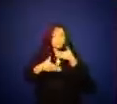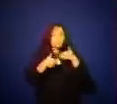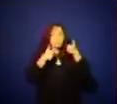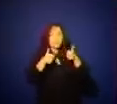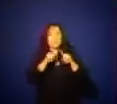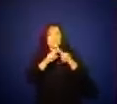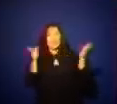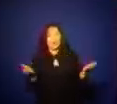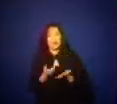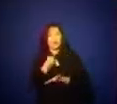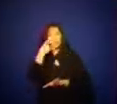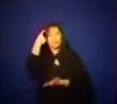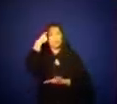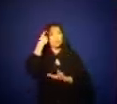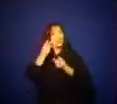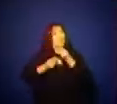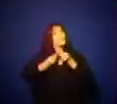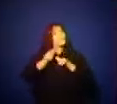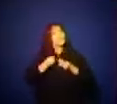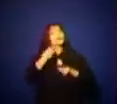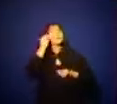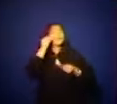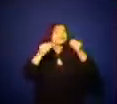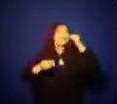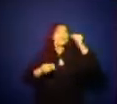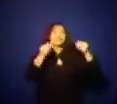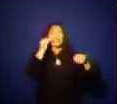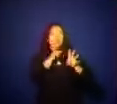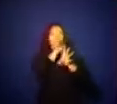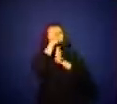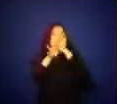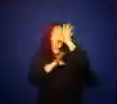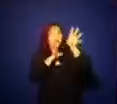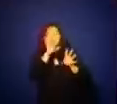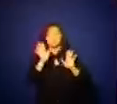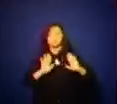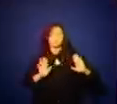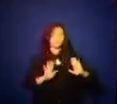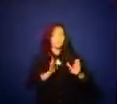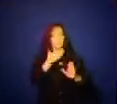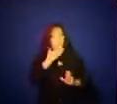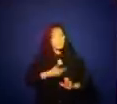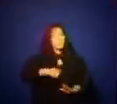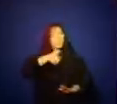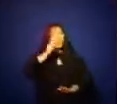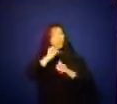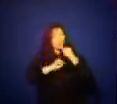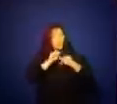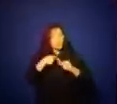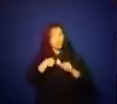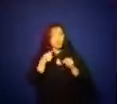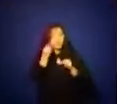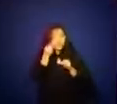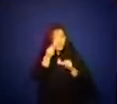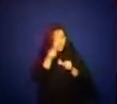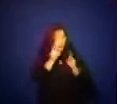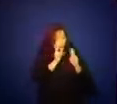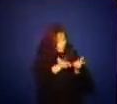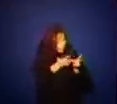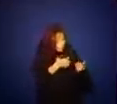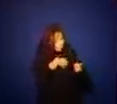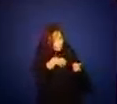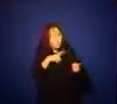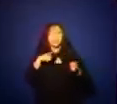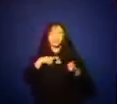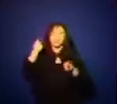pensar em fazer experimentos em sim ver como que a gente faz é para melhorar a credibilidade porque a boa vontade tá lá tem dinheiro